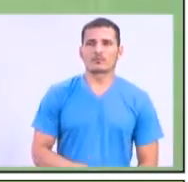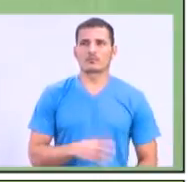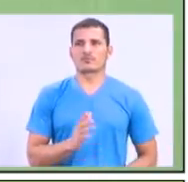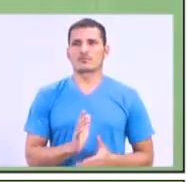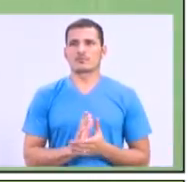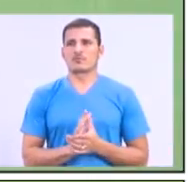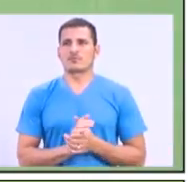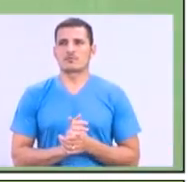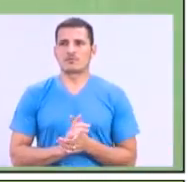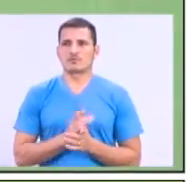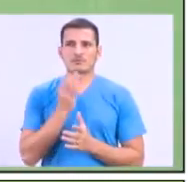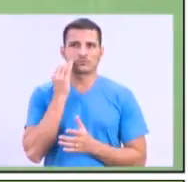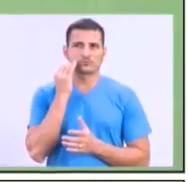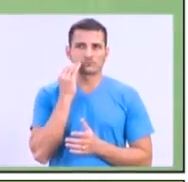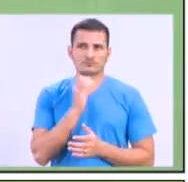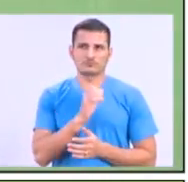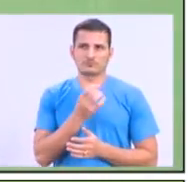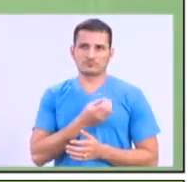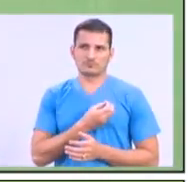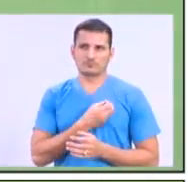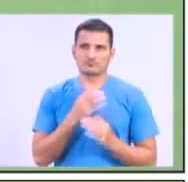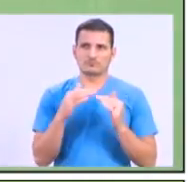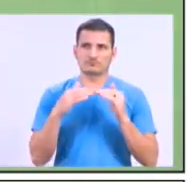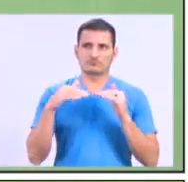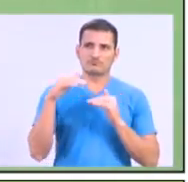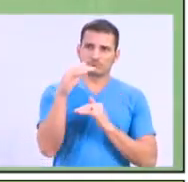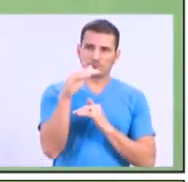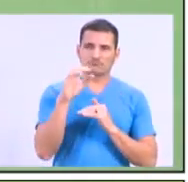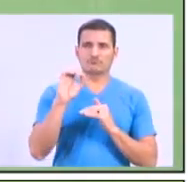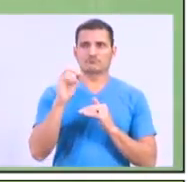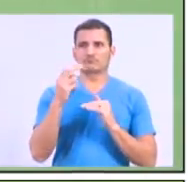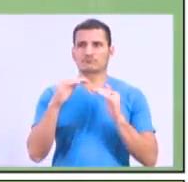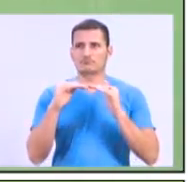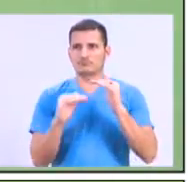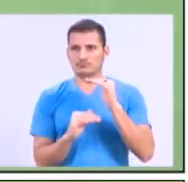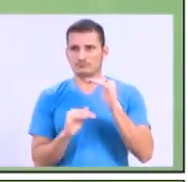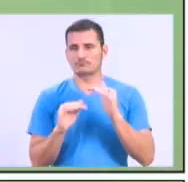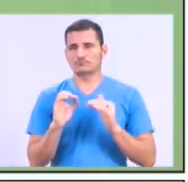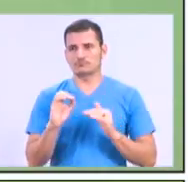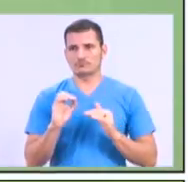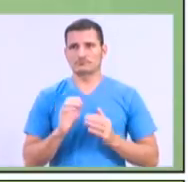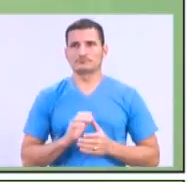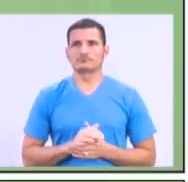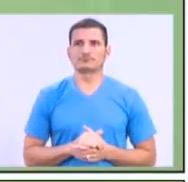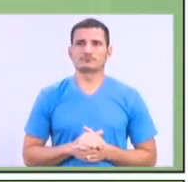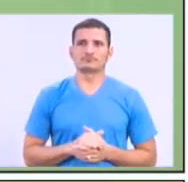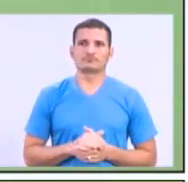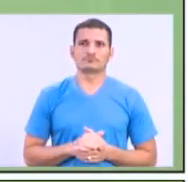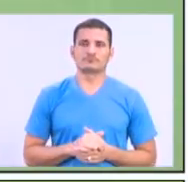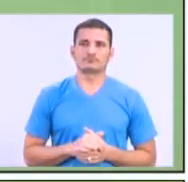do que 0 ou menor, e ele imprimiu o valor, no final das contas, o valor negativo.